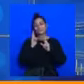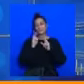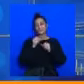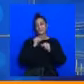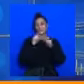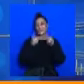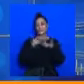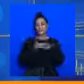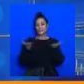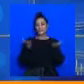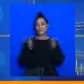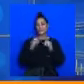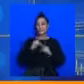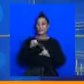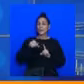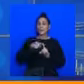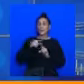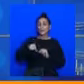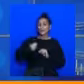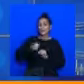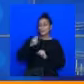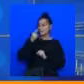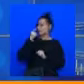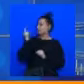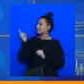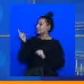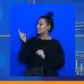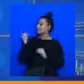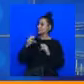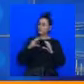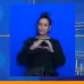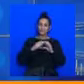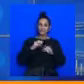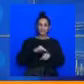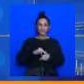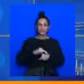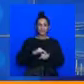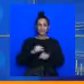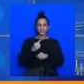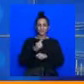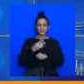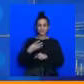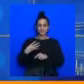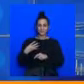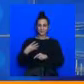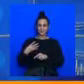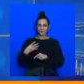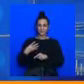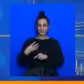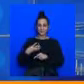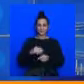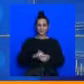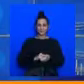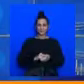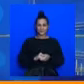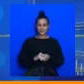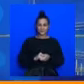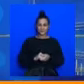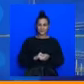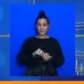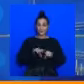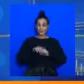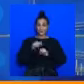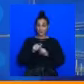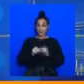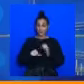torcida. Boa sorte. Mais um número chegando. Bola marrom, número 14. Marrom, 14.